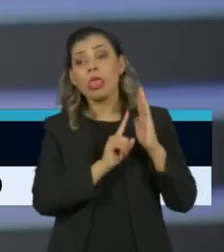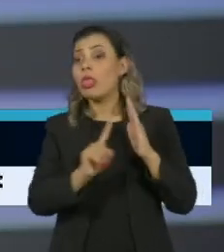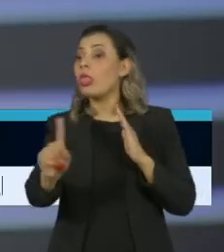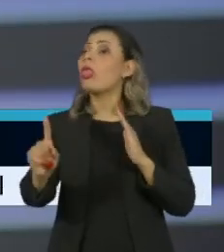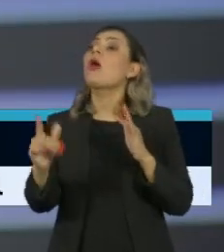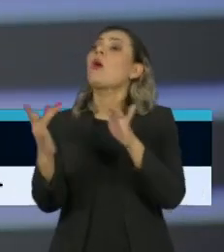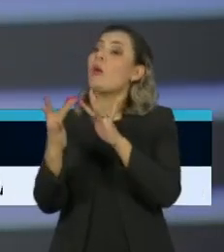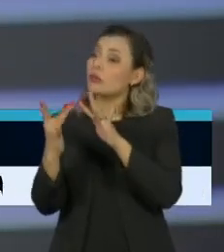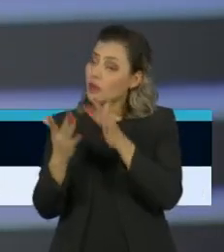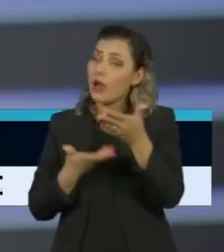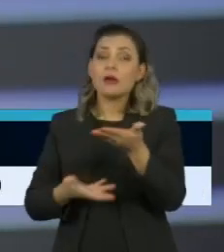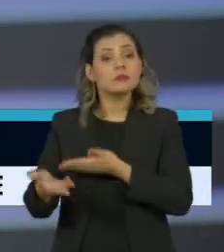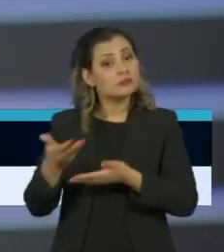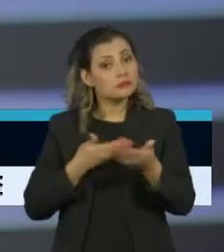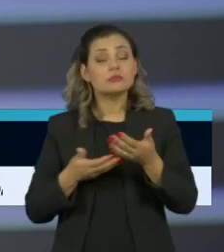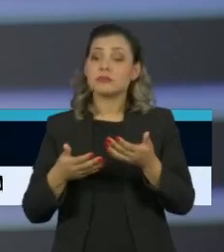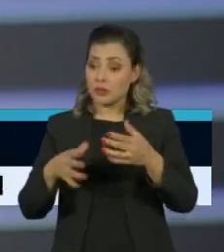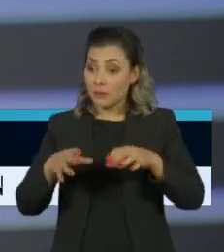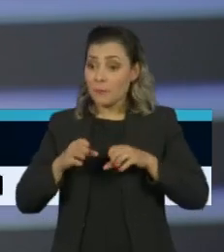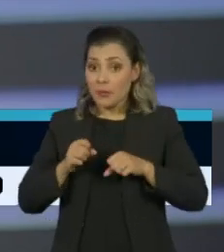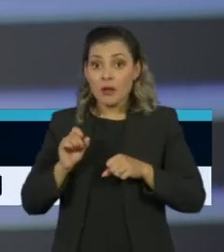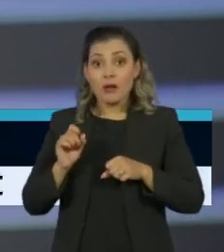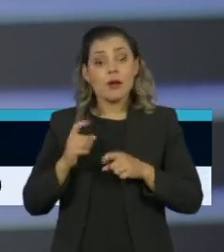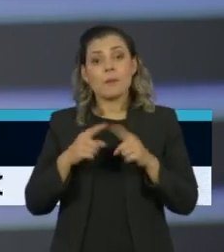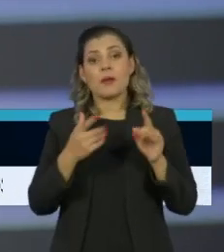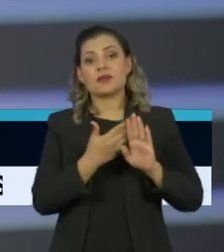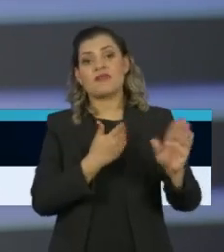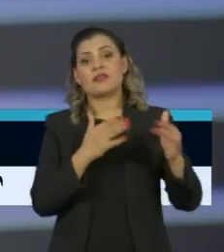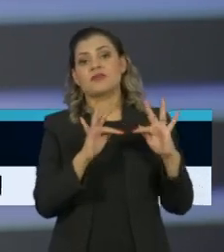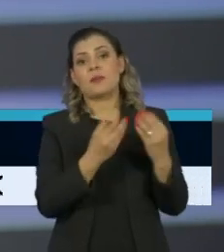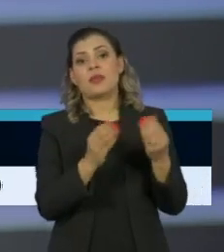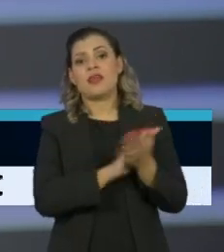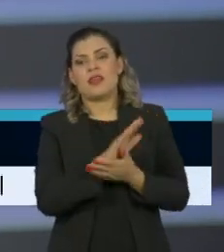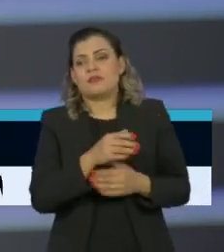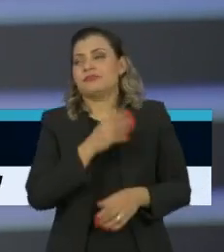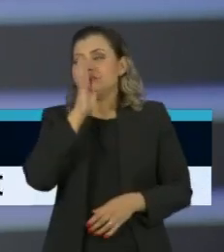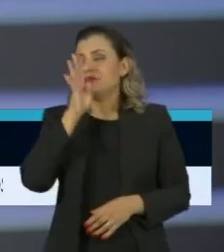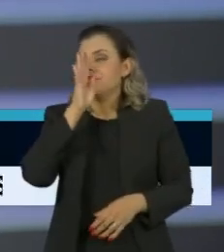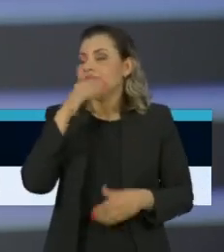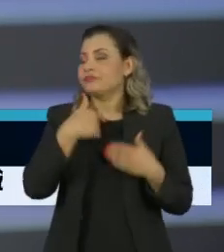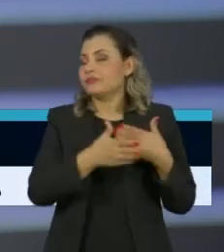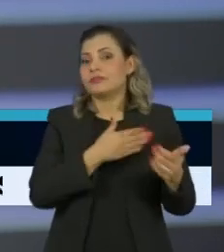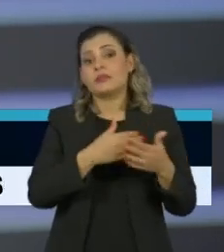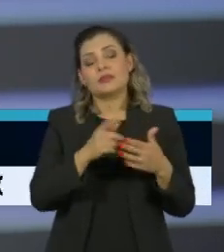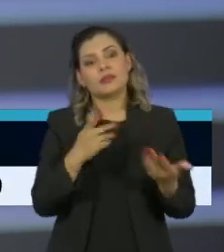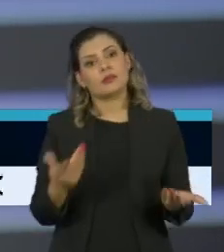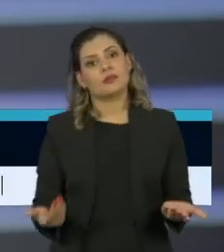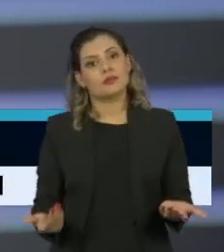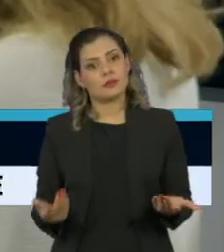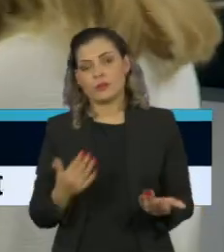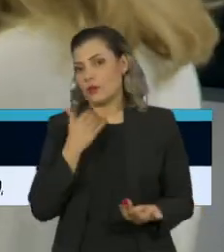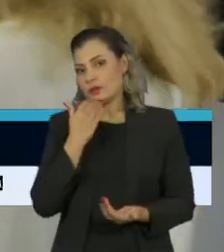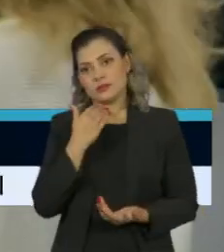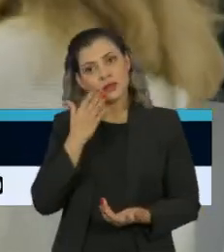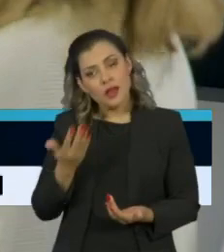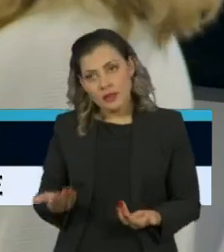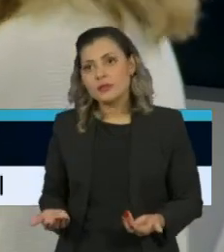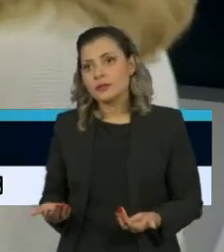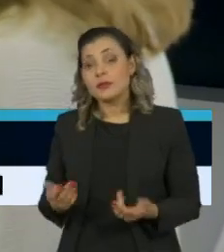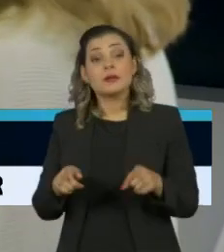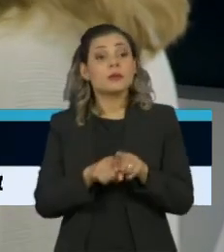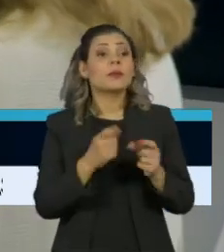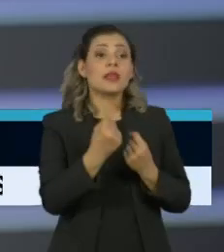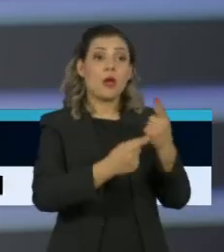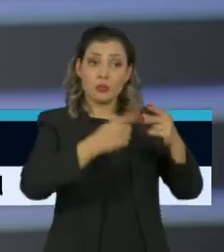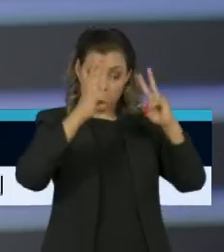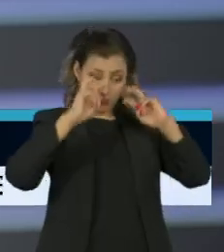com alguém confirmado com um convite e não se afasta da família aí realmente é a morando com o inimigo nas causas então acho que